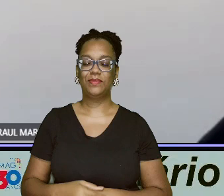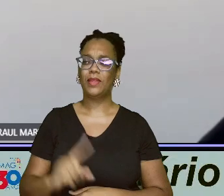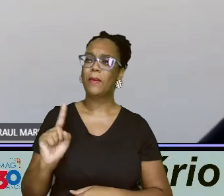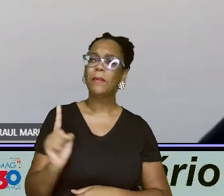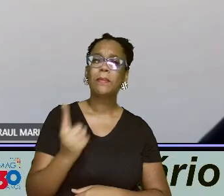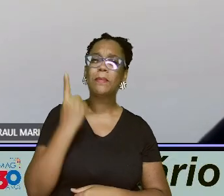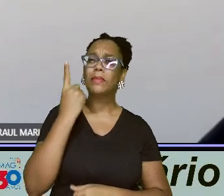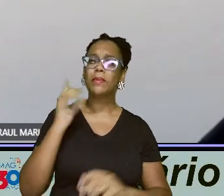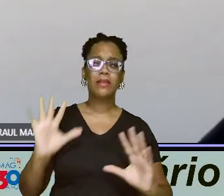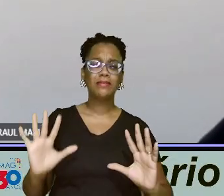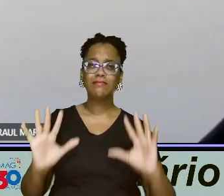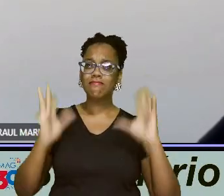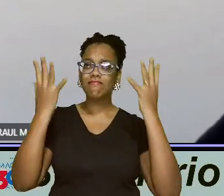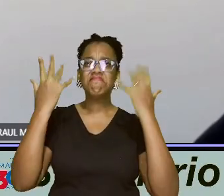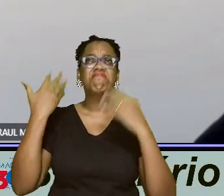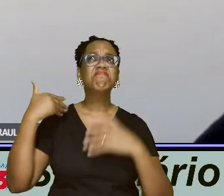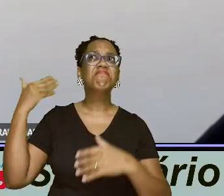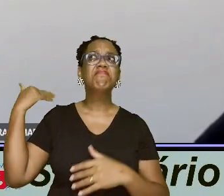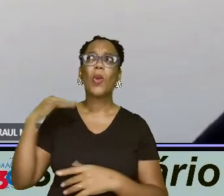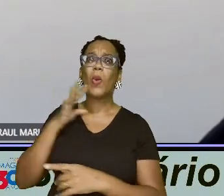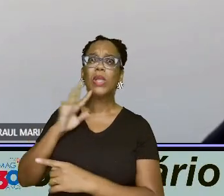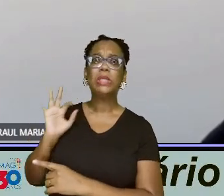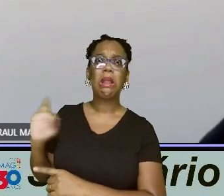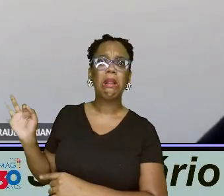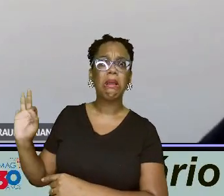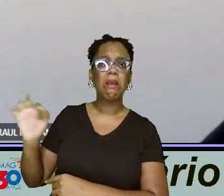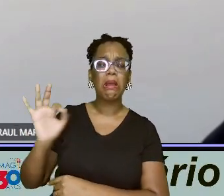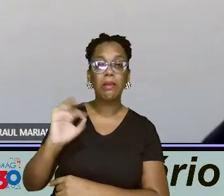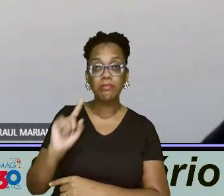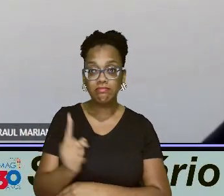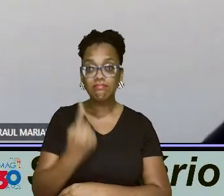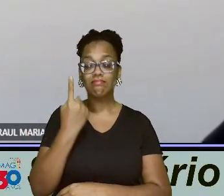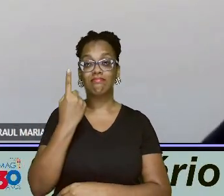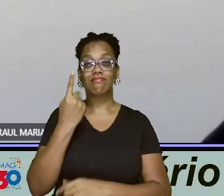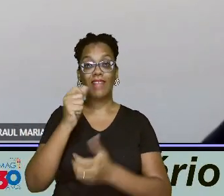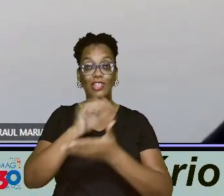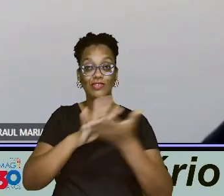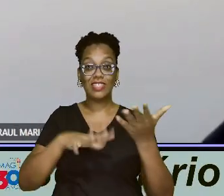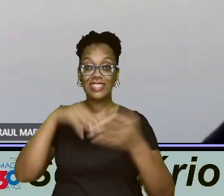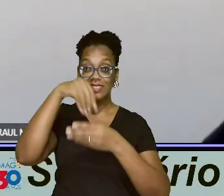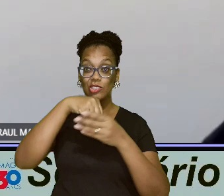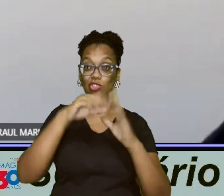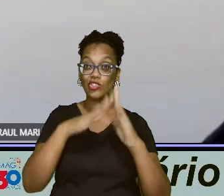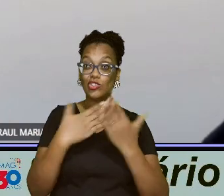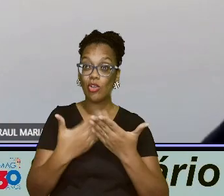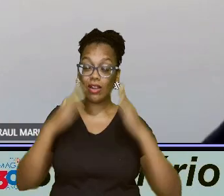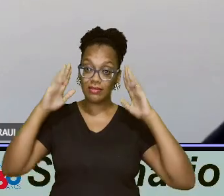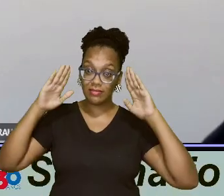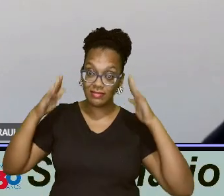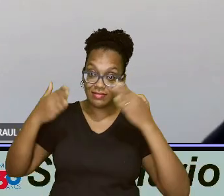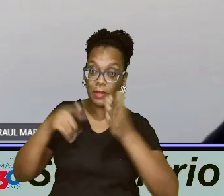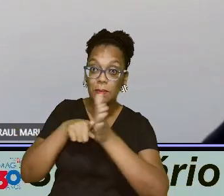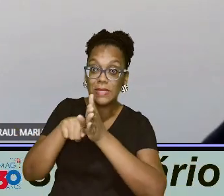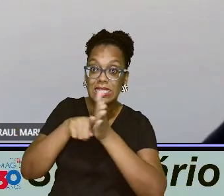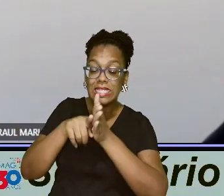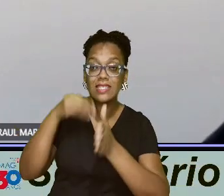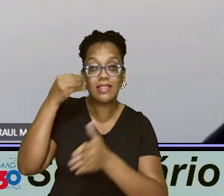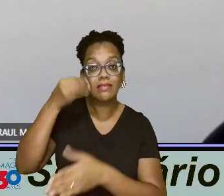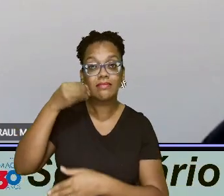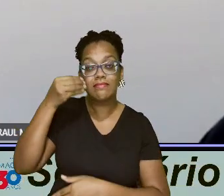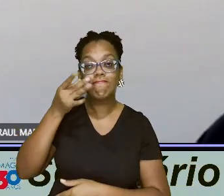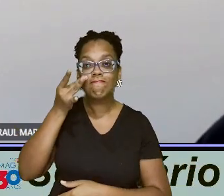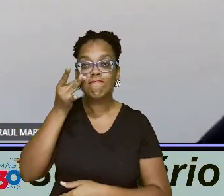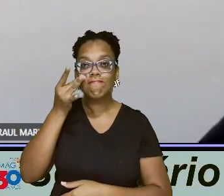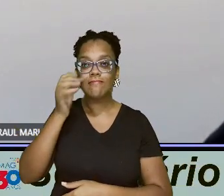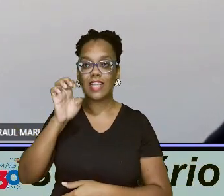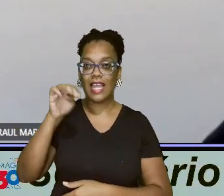tem notícia aqui, de atividade na escola dedicado à pesquisa empírica. Então, foi